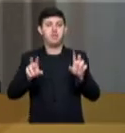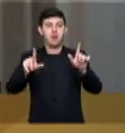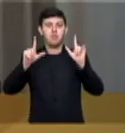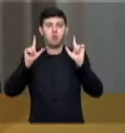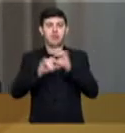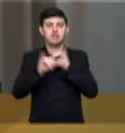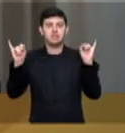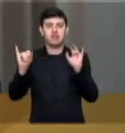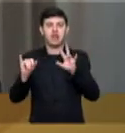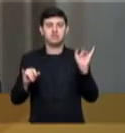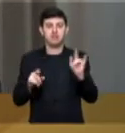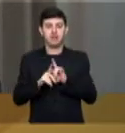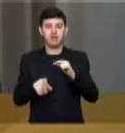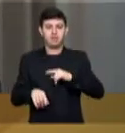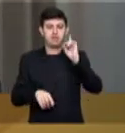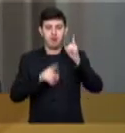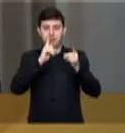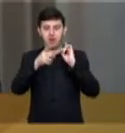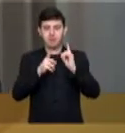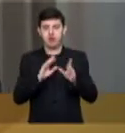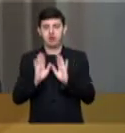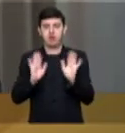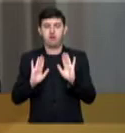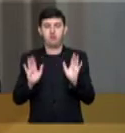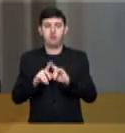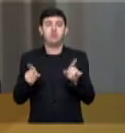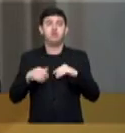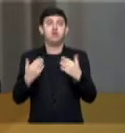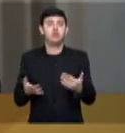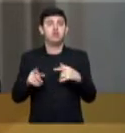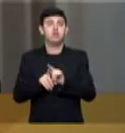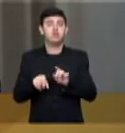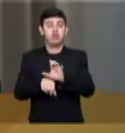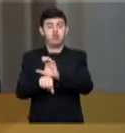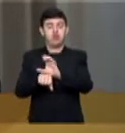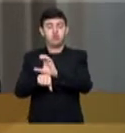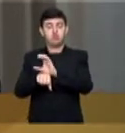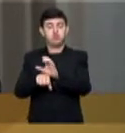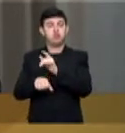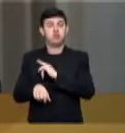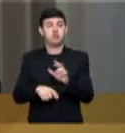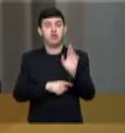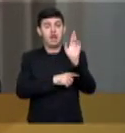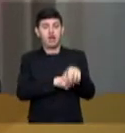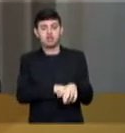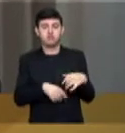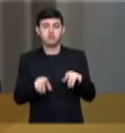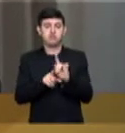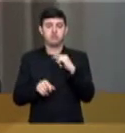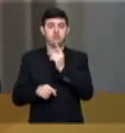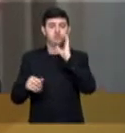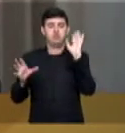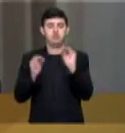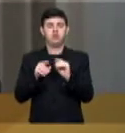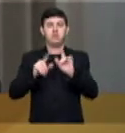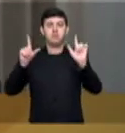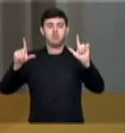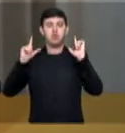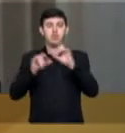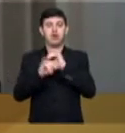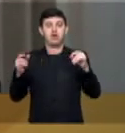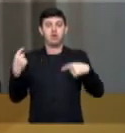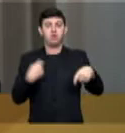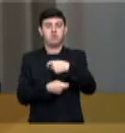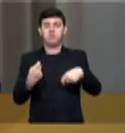também observar que essa opção do constituinte, ela tem uma razão de ser. A propaganda comercial, independentemente qual seja, ela é